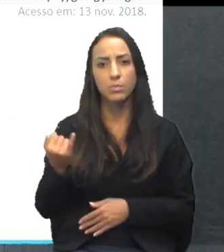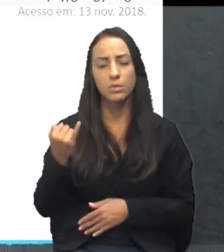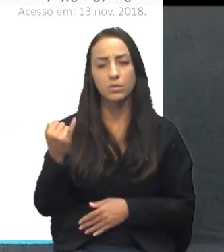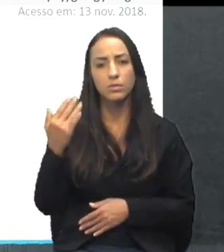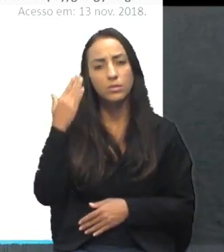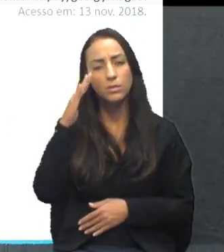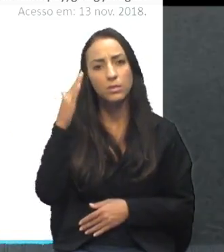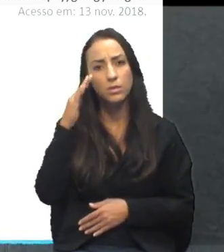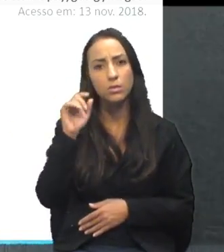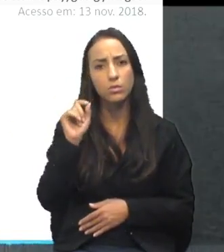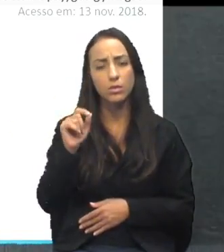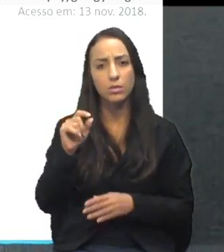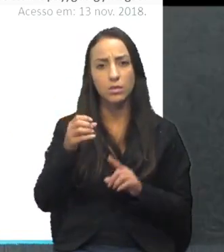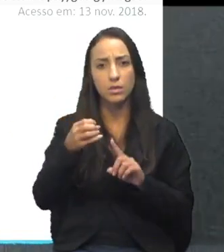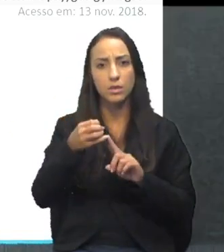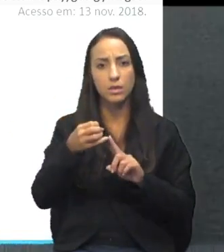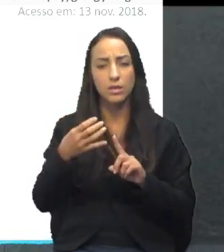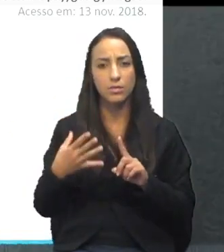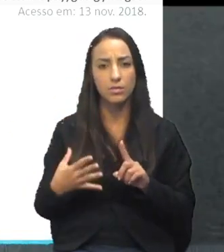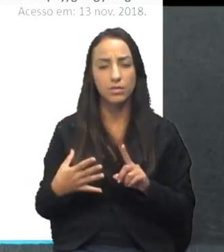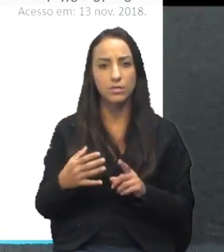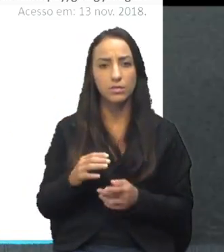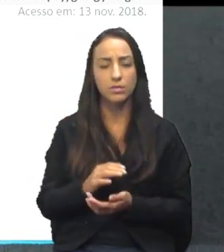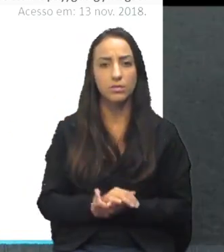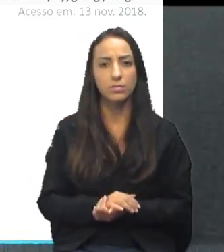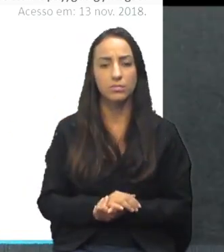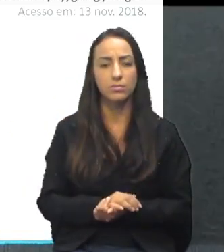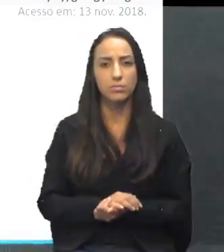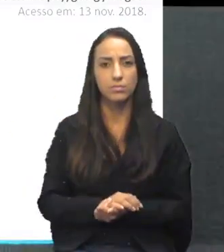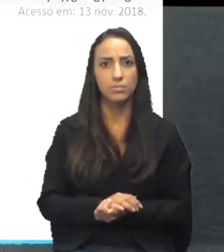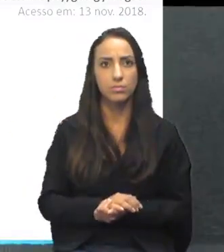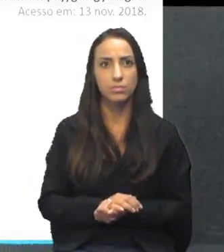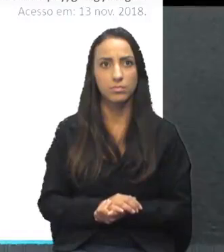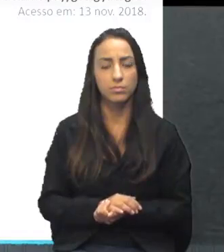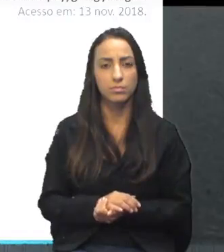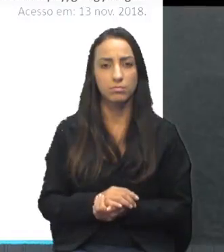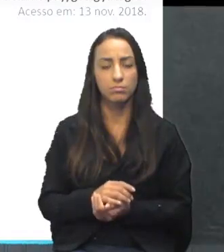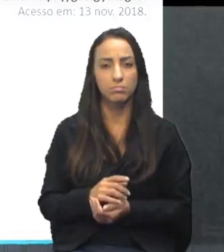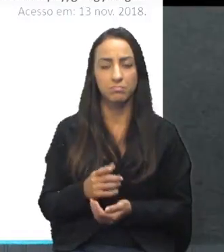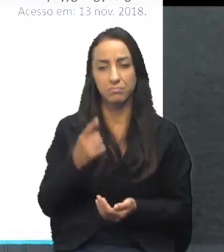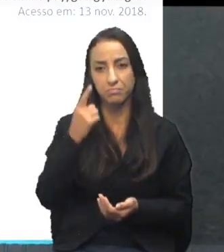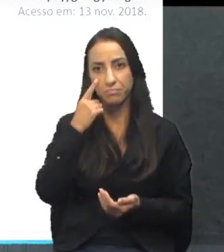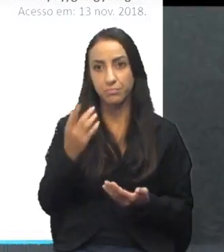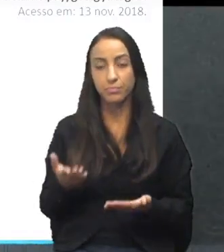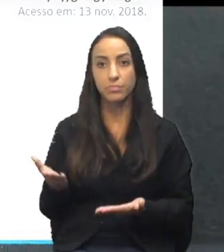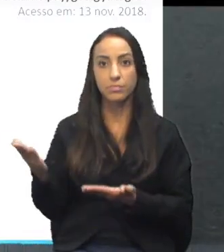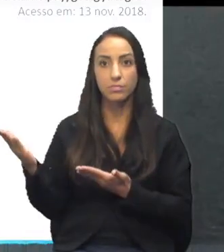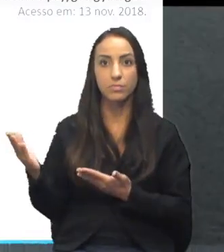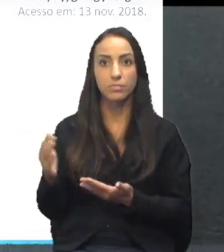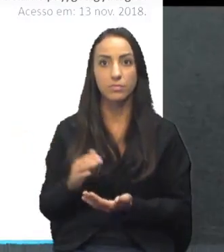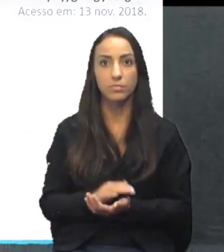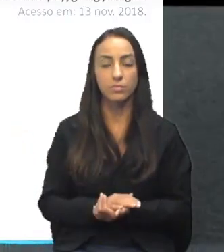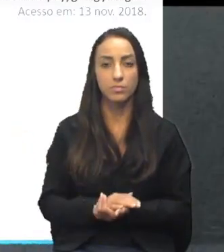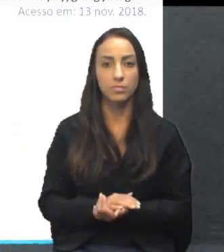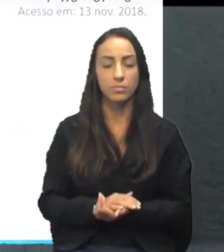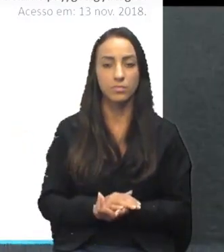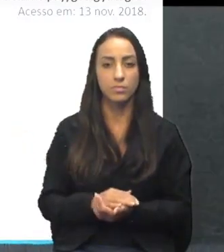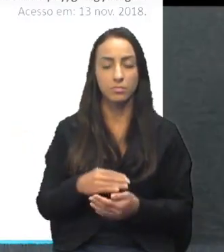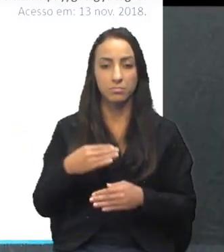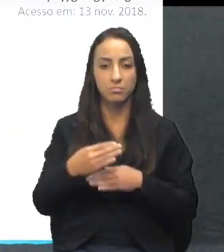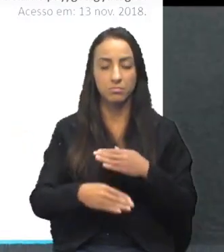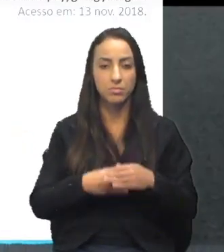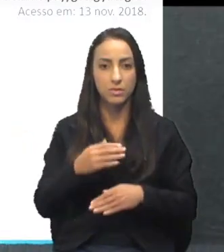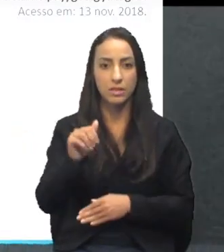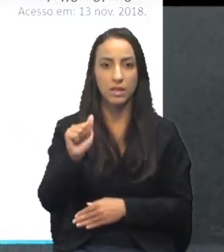entender a definição de bandagem, que nada mais é do que a aplicação de faixa, que nós chamamos de atadura de